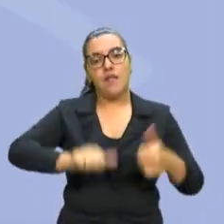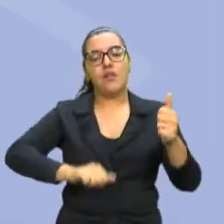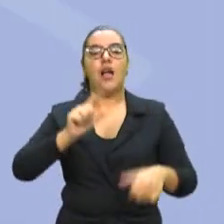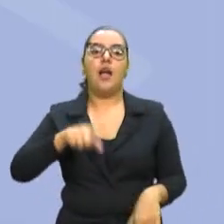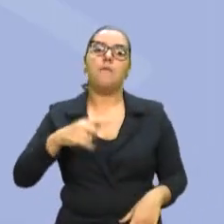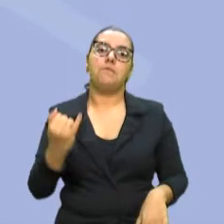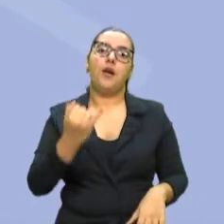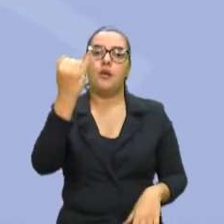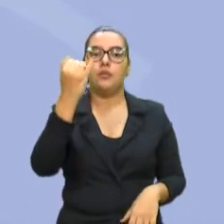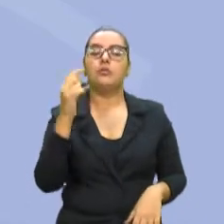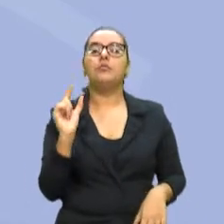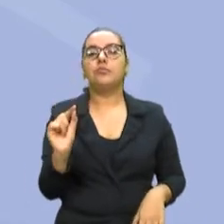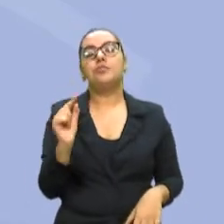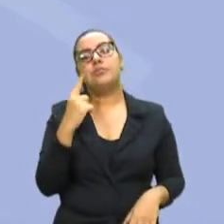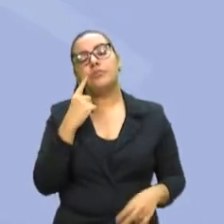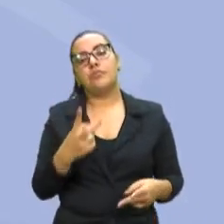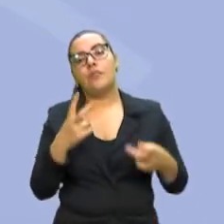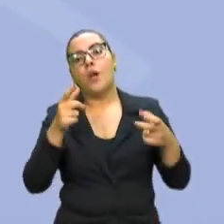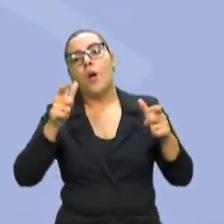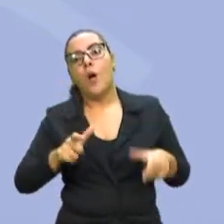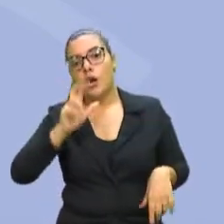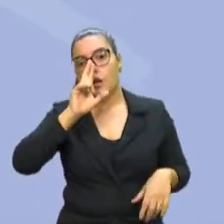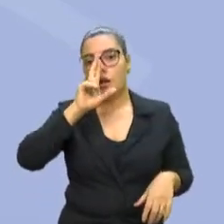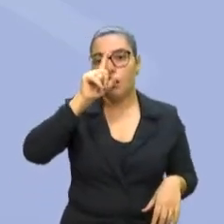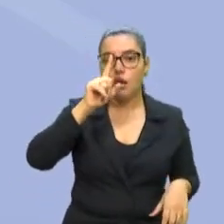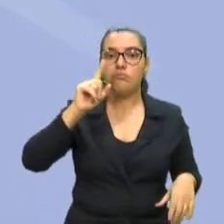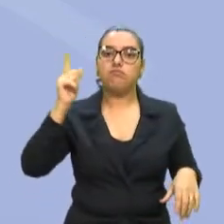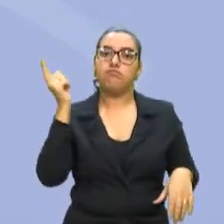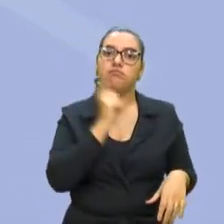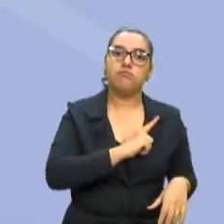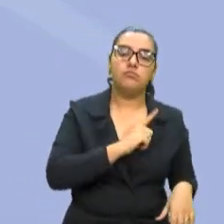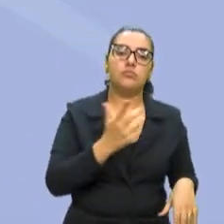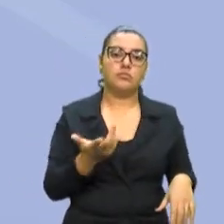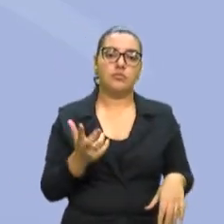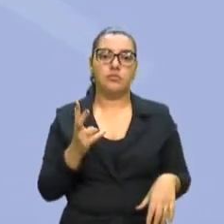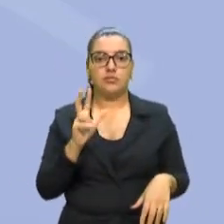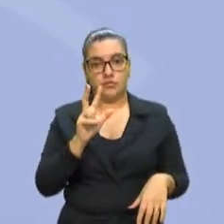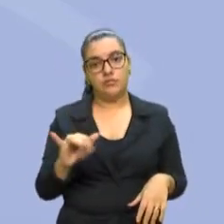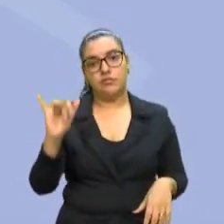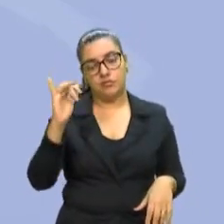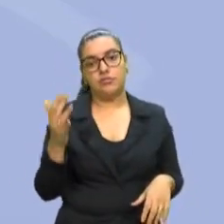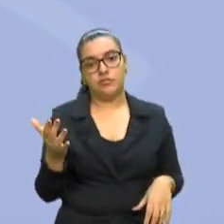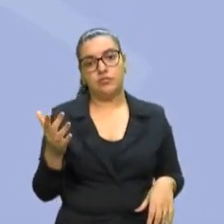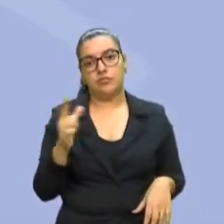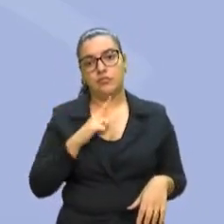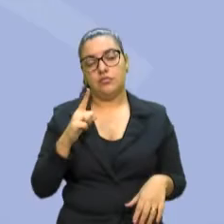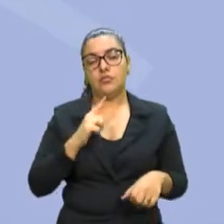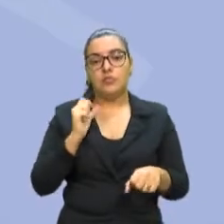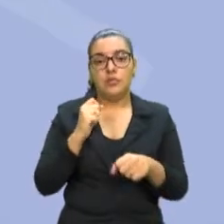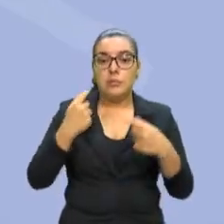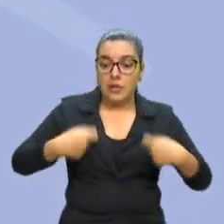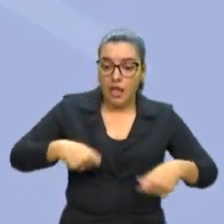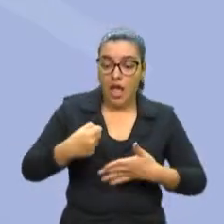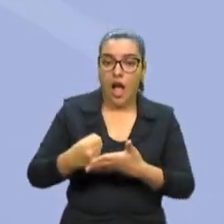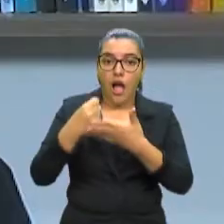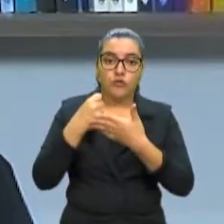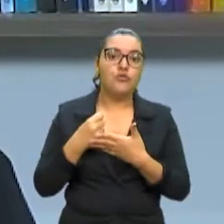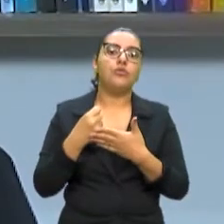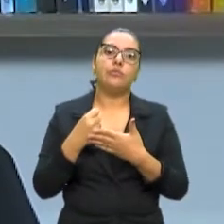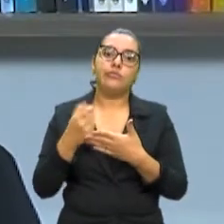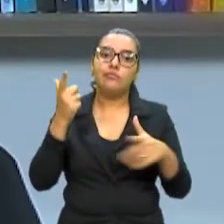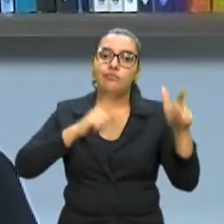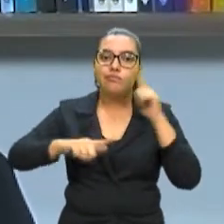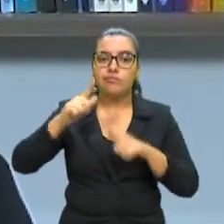pois a gente vê onde a gente está errando, a gente vê onde a gente está acertando, onde a gente está precisando de ajuda e a gente corre atrás disso.